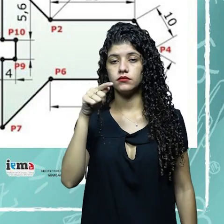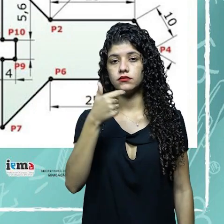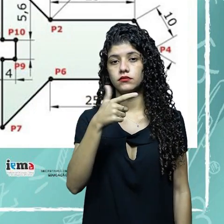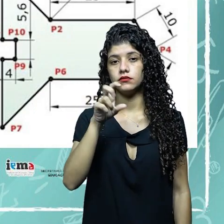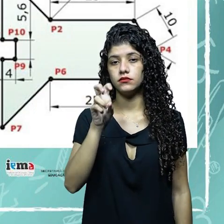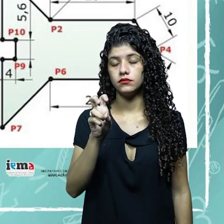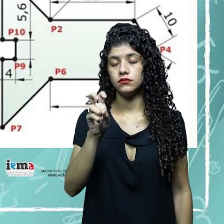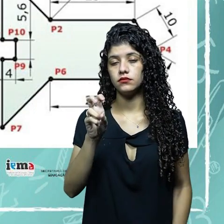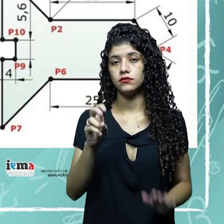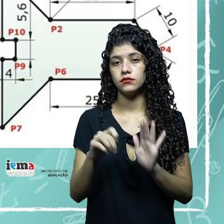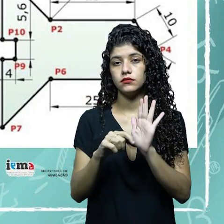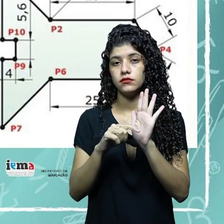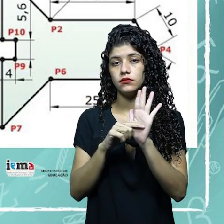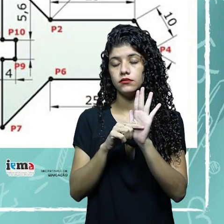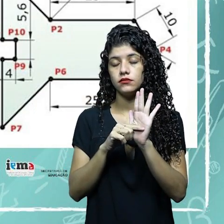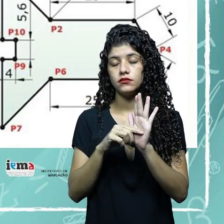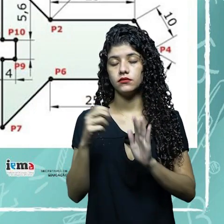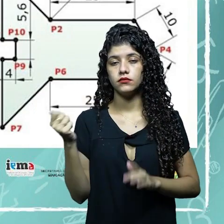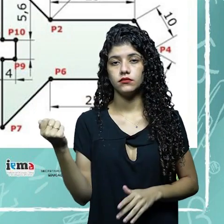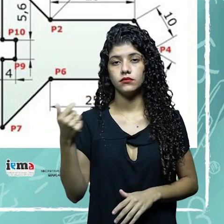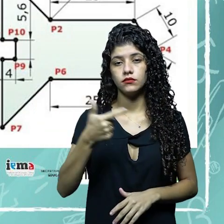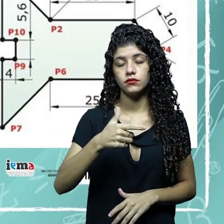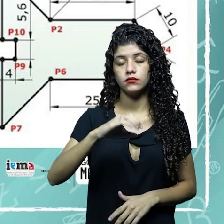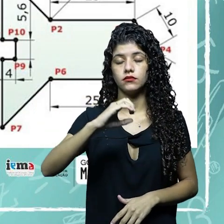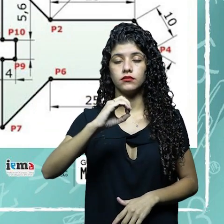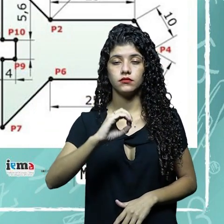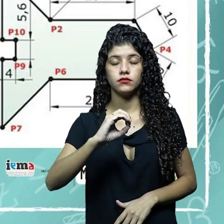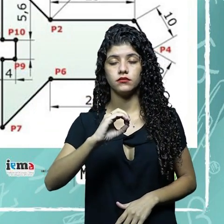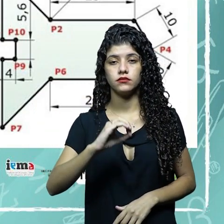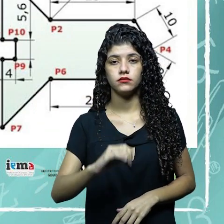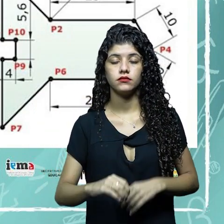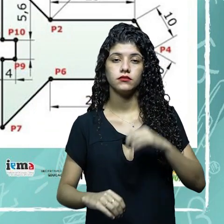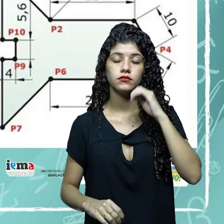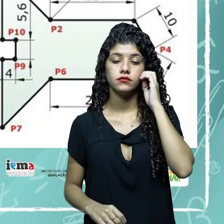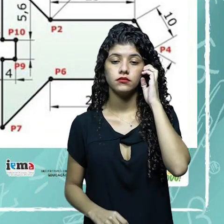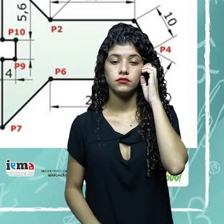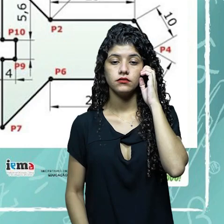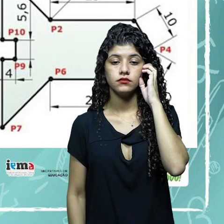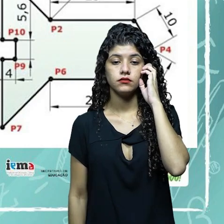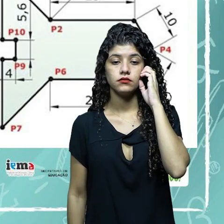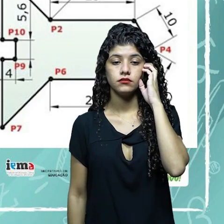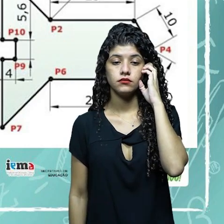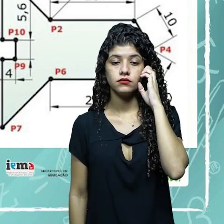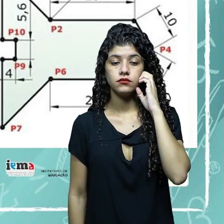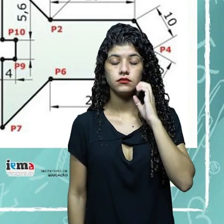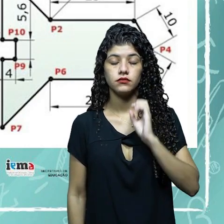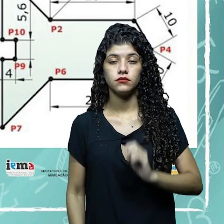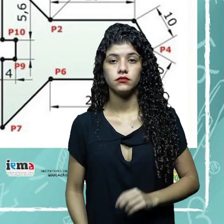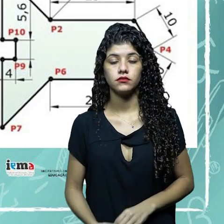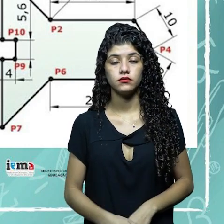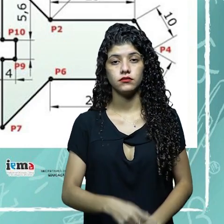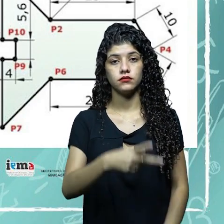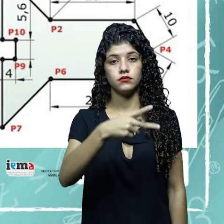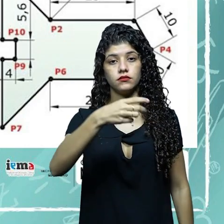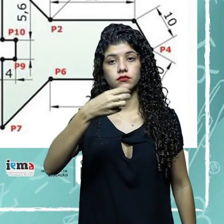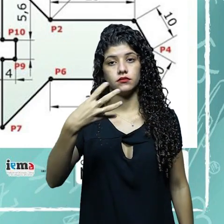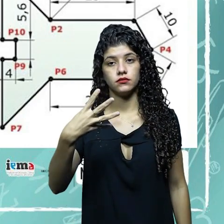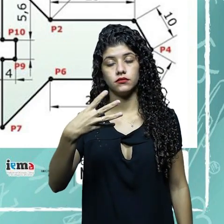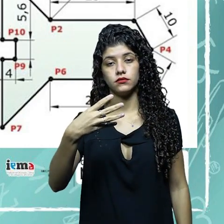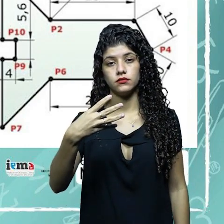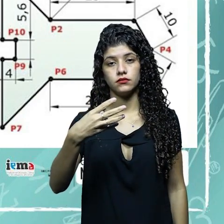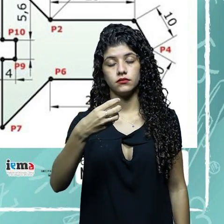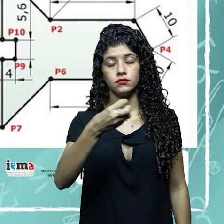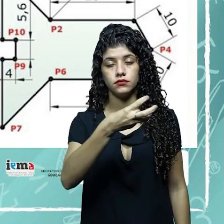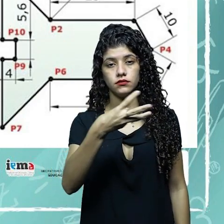porque não tem um ângulo aí, eu tenho uma linha. Já no outro, do P3 para o P4, né,